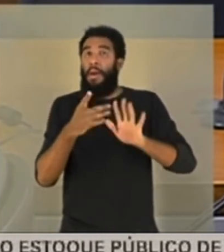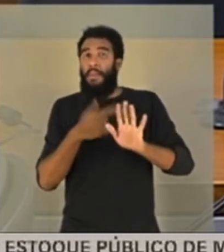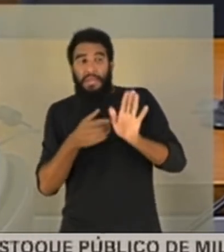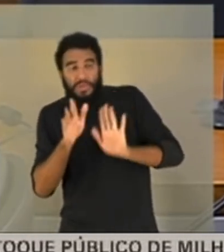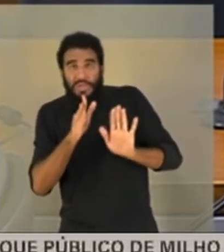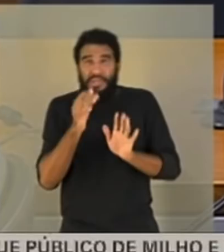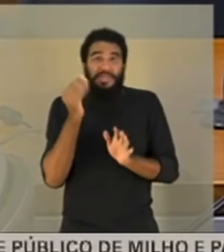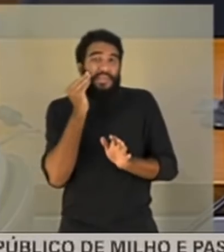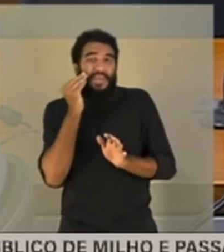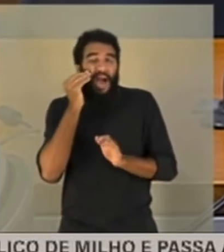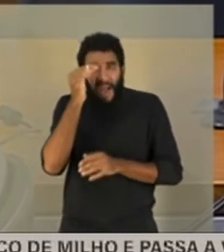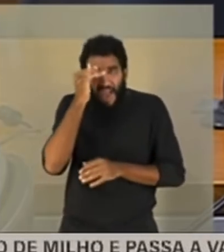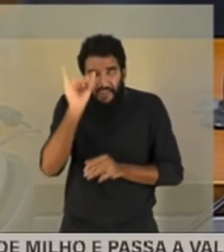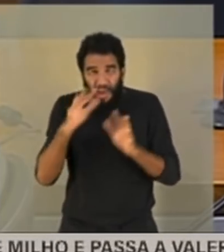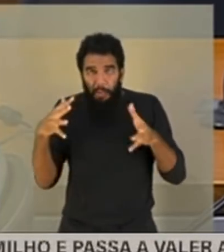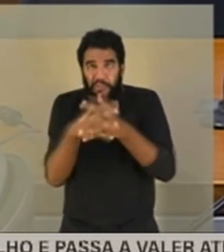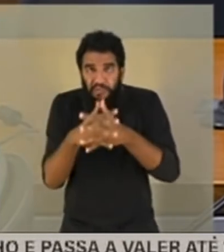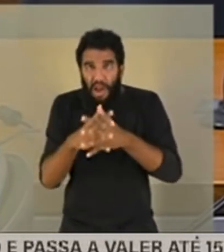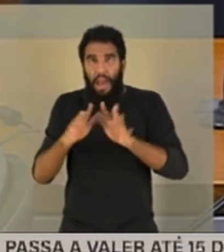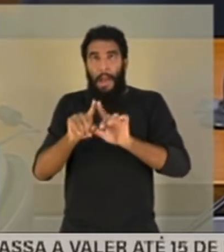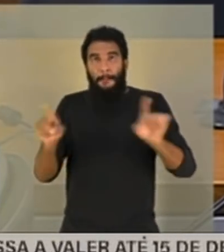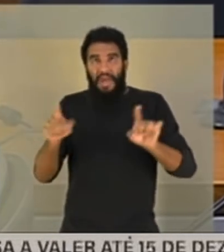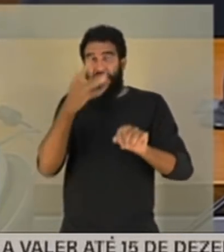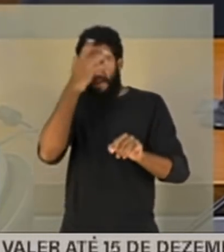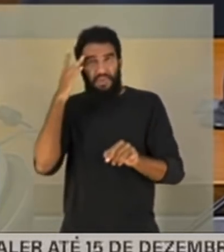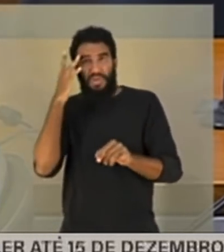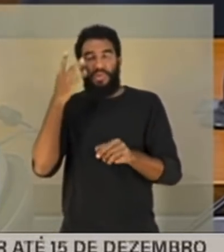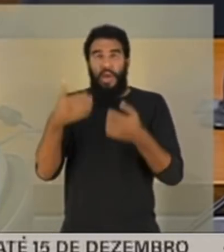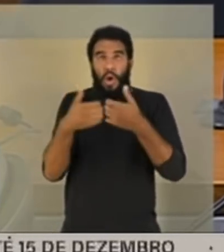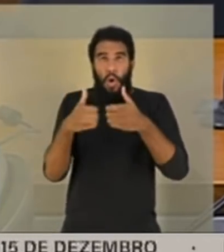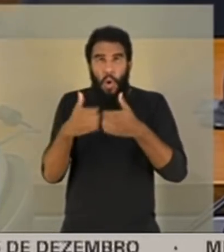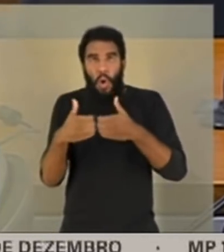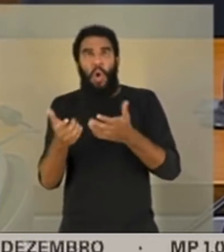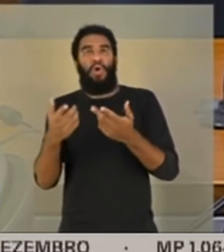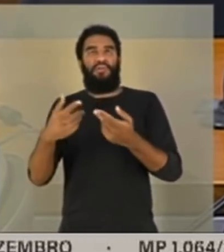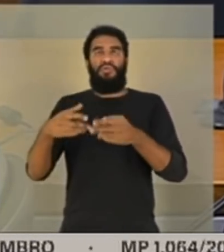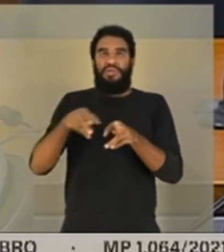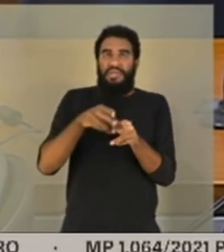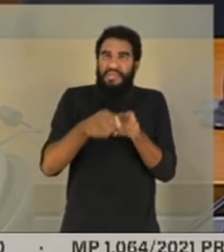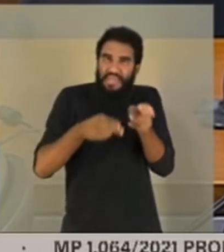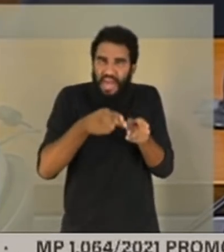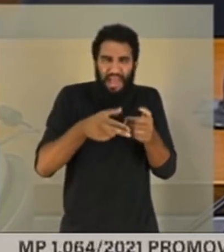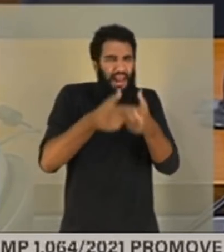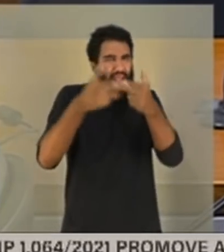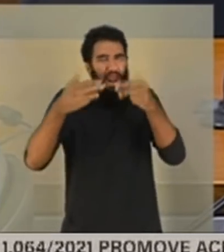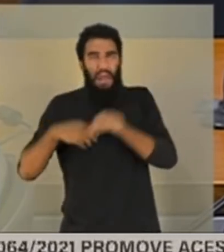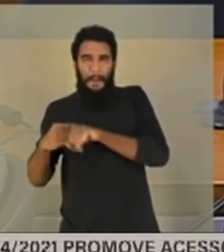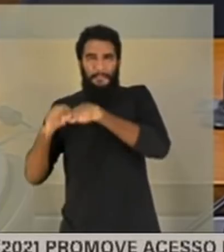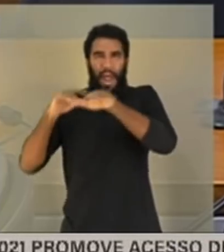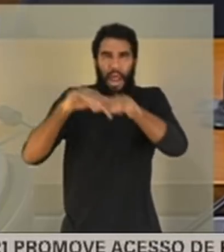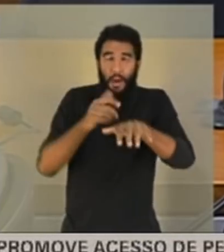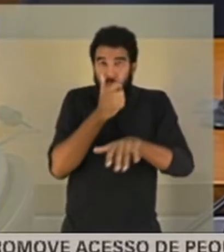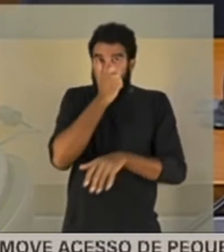completo, mas não sem entrar em ônibus, vans e trens superlotados, expondo-se assim ao risco de